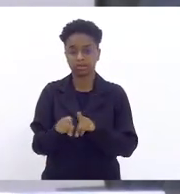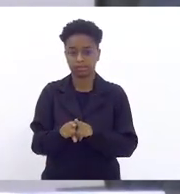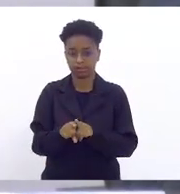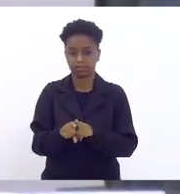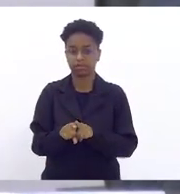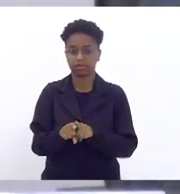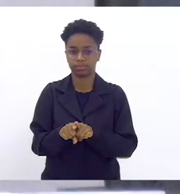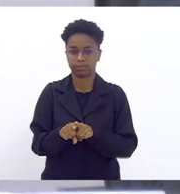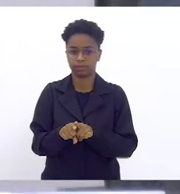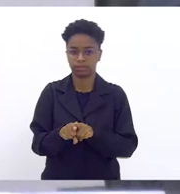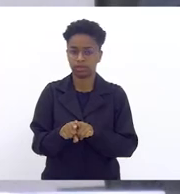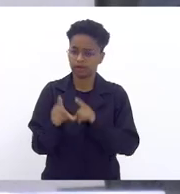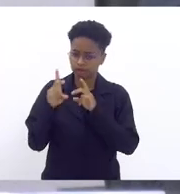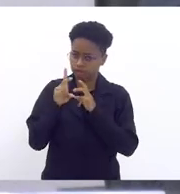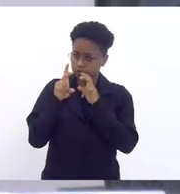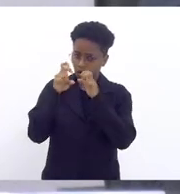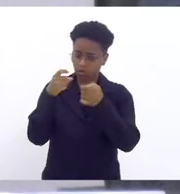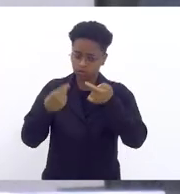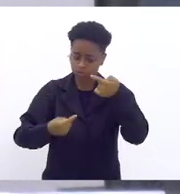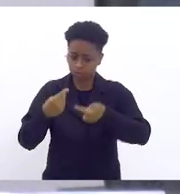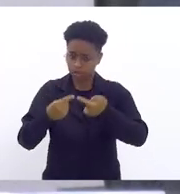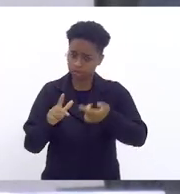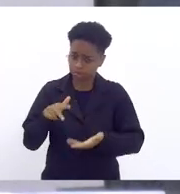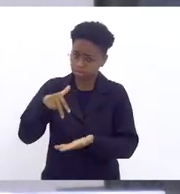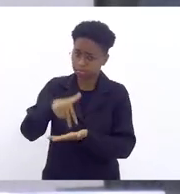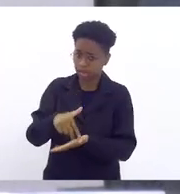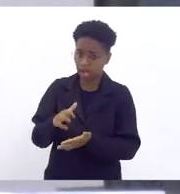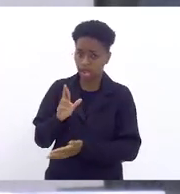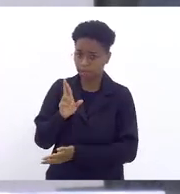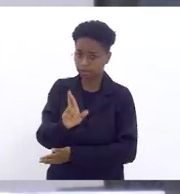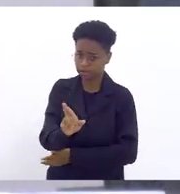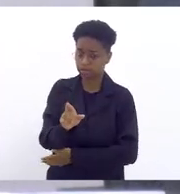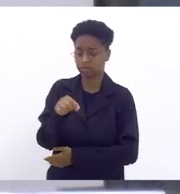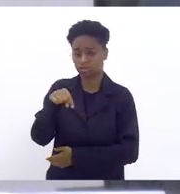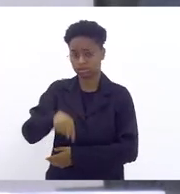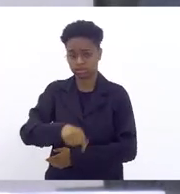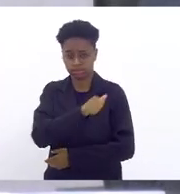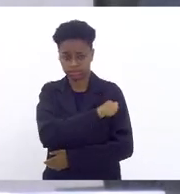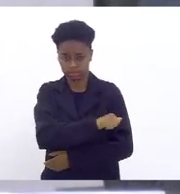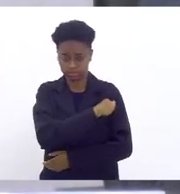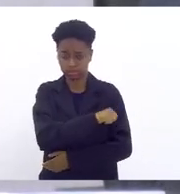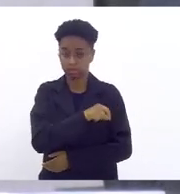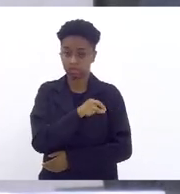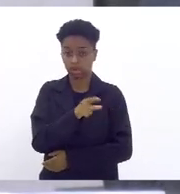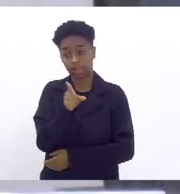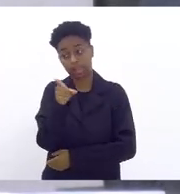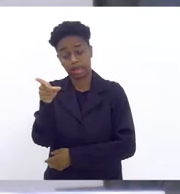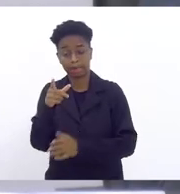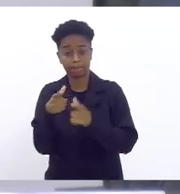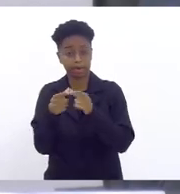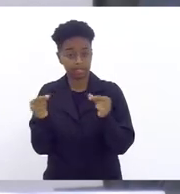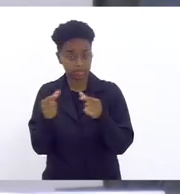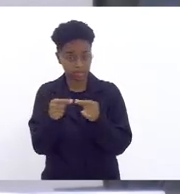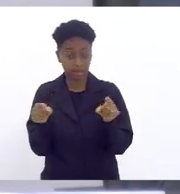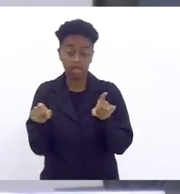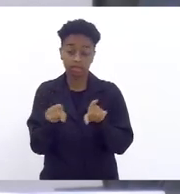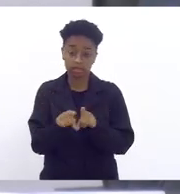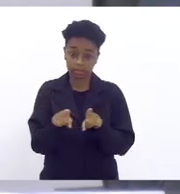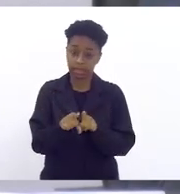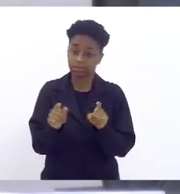da presença forte de seus políticos que representam esse estado em Brasília para que ele também